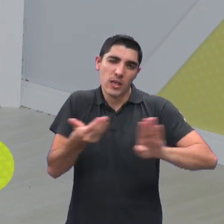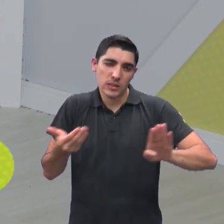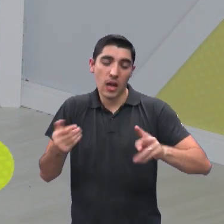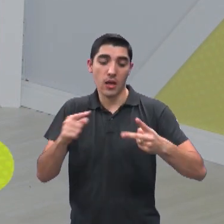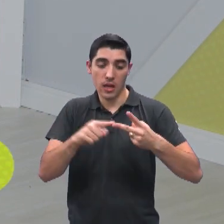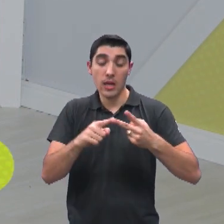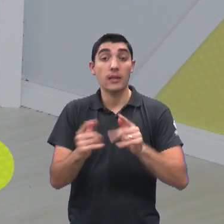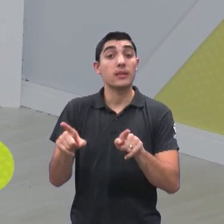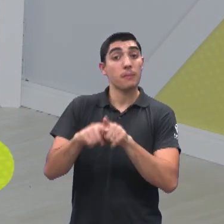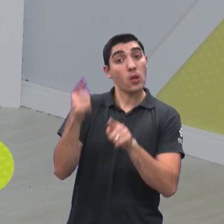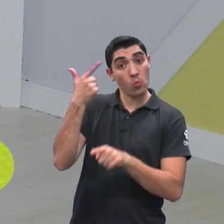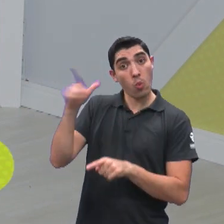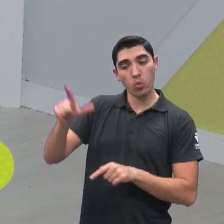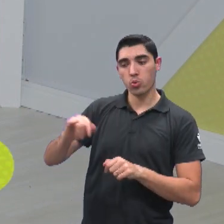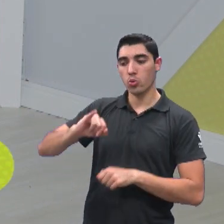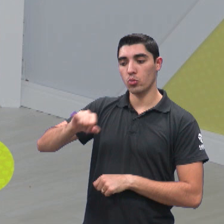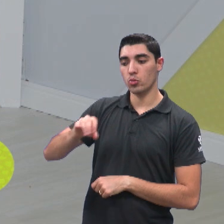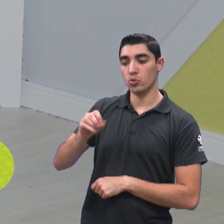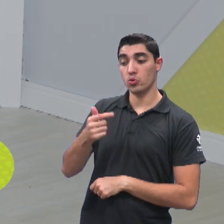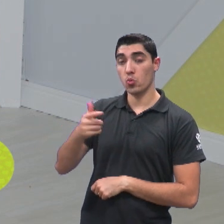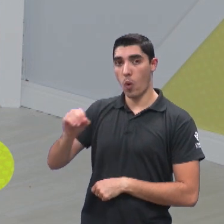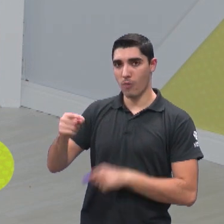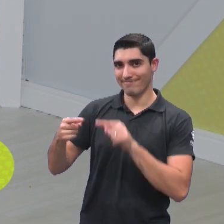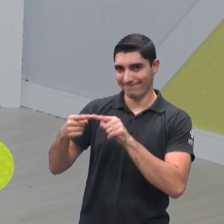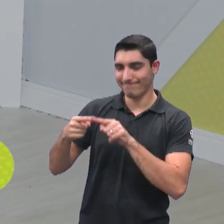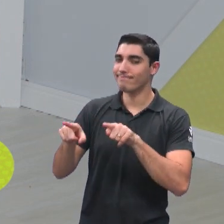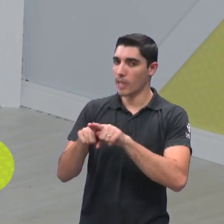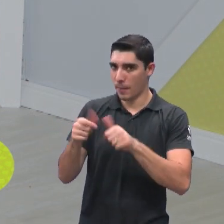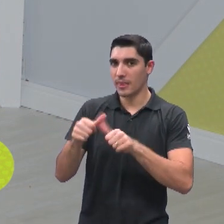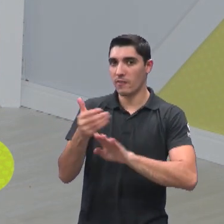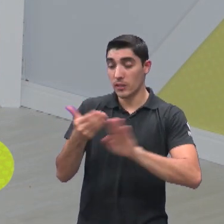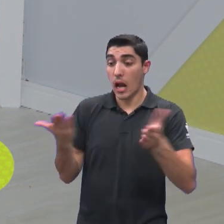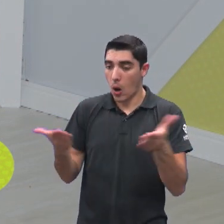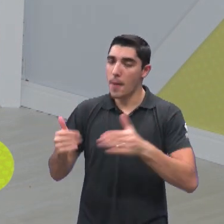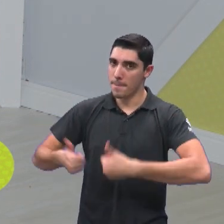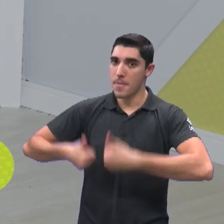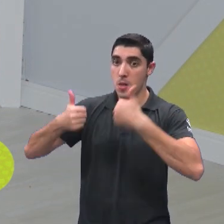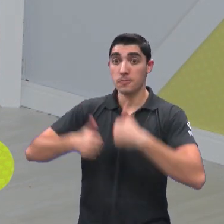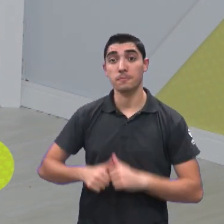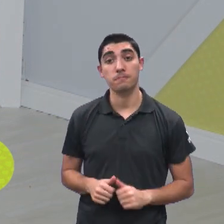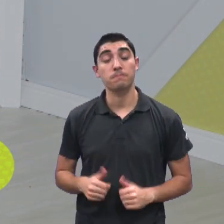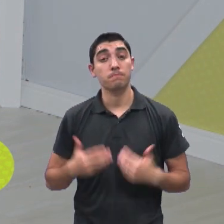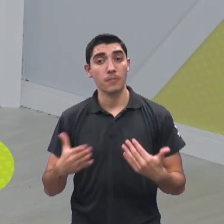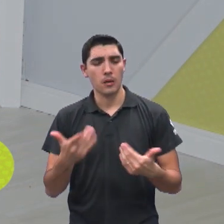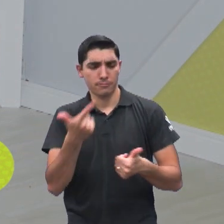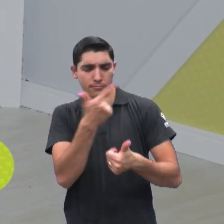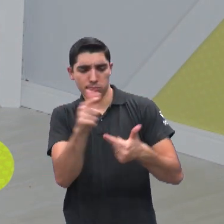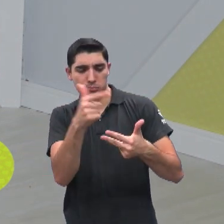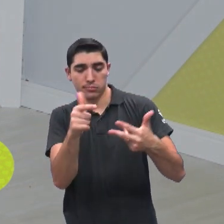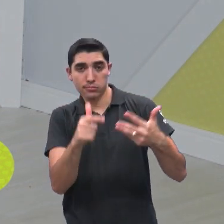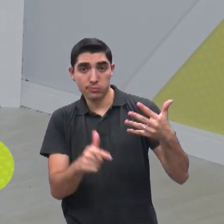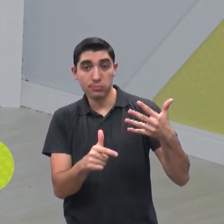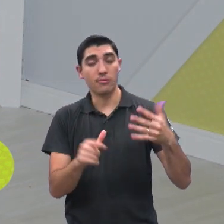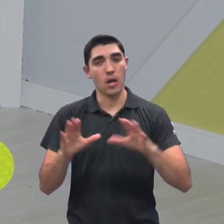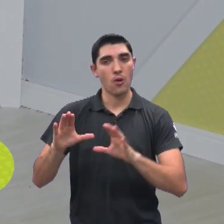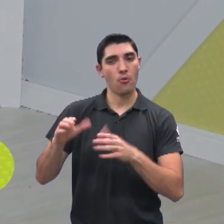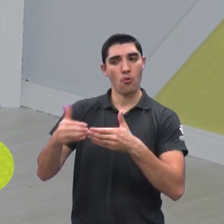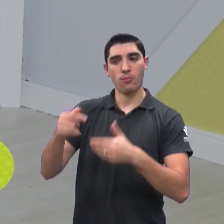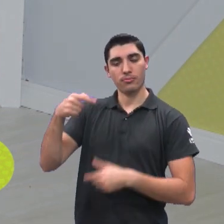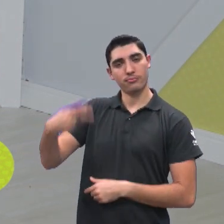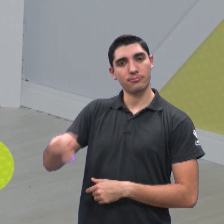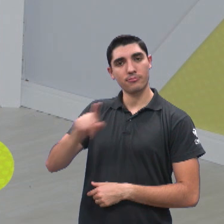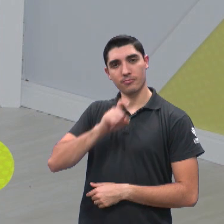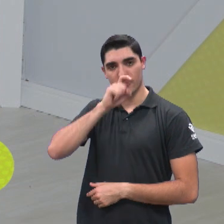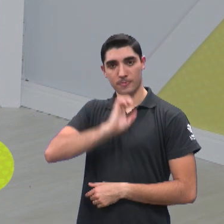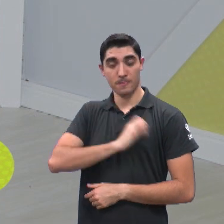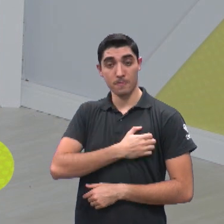estejam 100% recuperados. Gabriel Freitas, Gustavo Henrique, Marlon e Luciano Oliveira, esta é a equipe do São José, que, como eu disse,